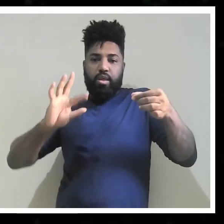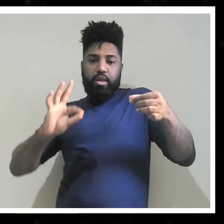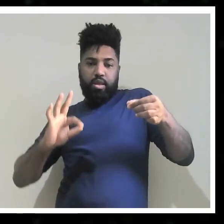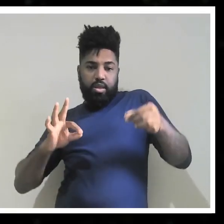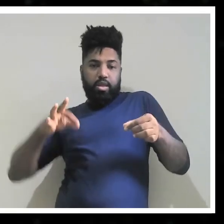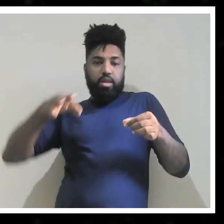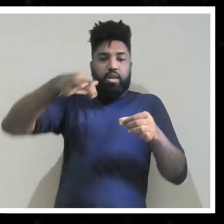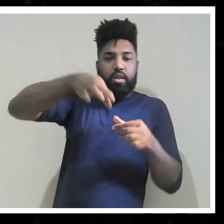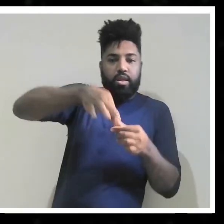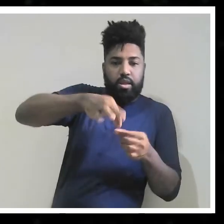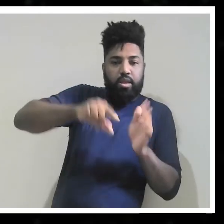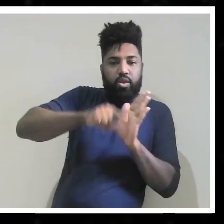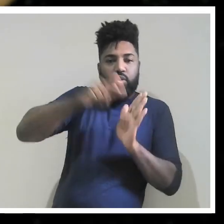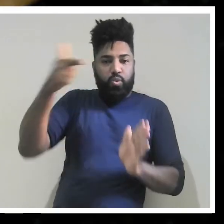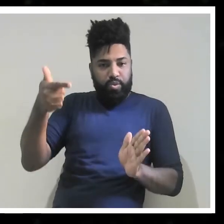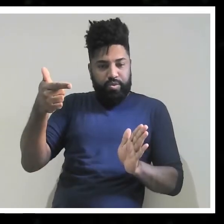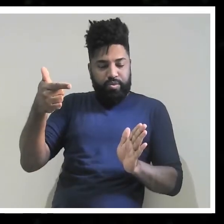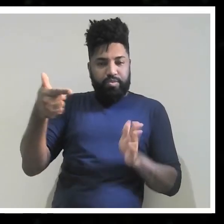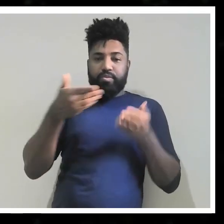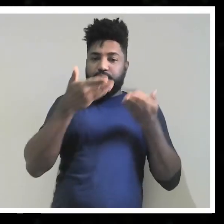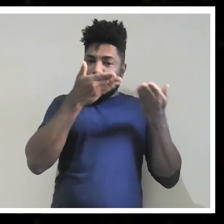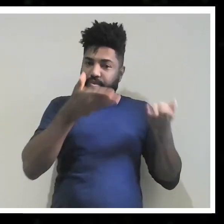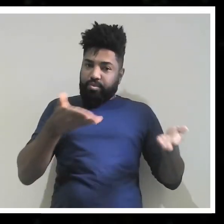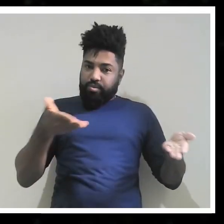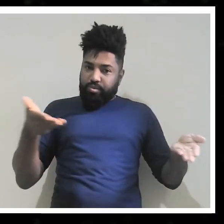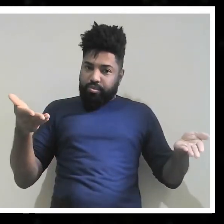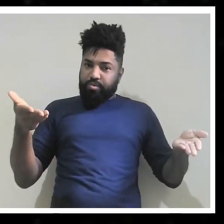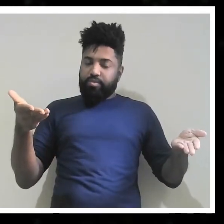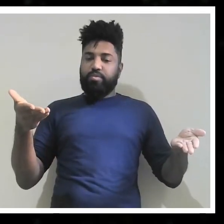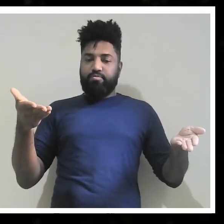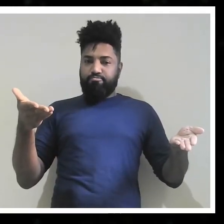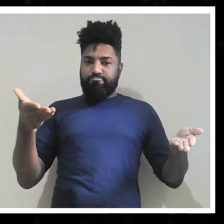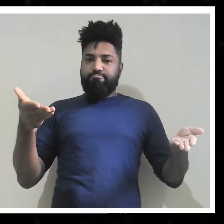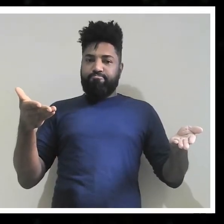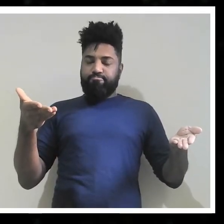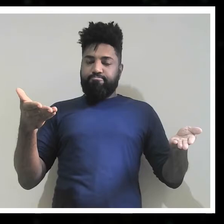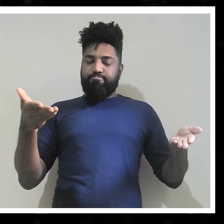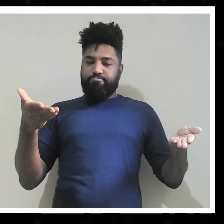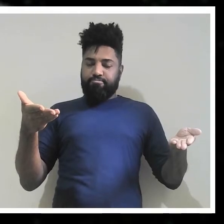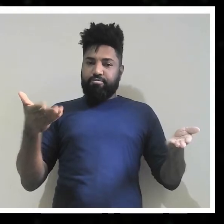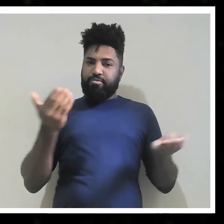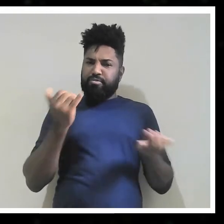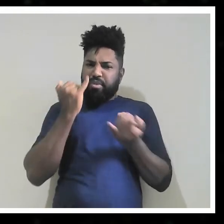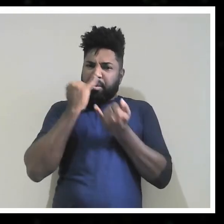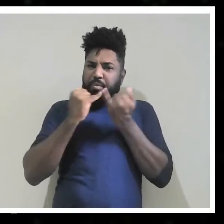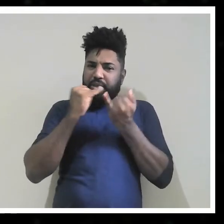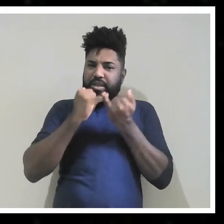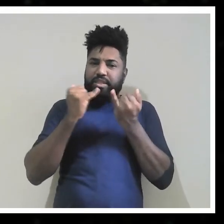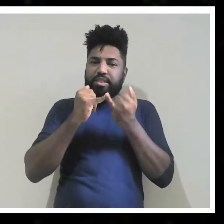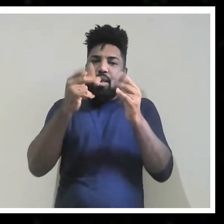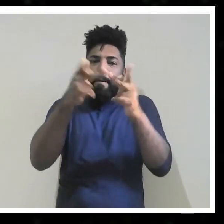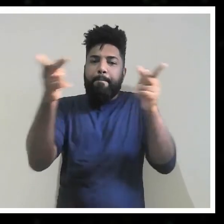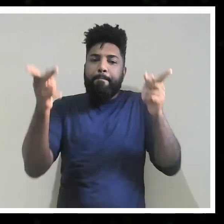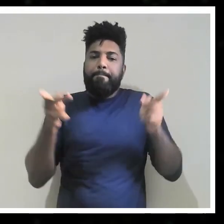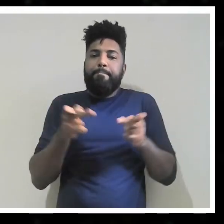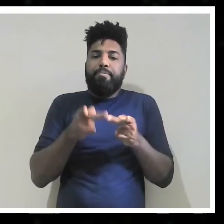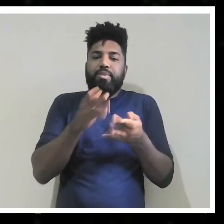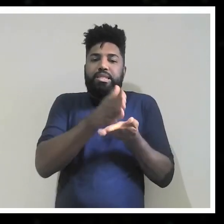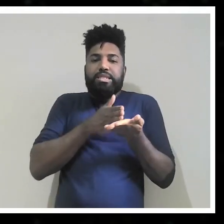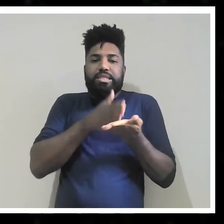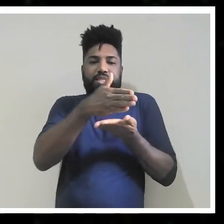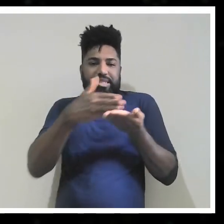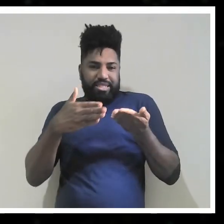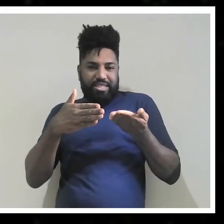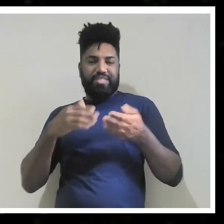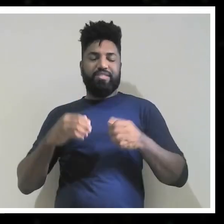uma vez ao meio e vai virar essa dobradura aqui, né? Parece uma fatia de pizza, né? Daí você vai abrir